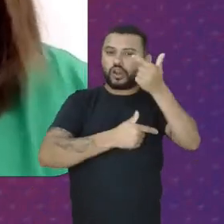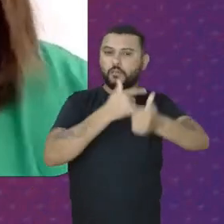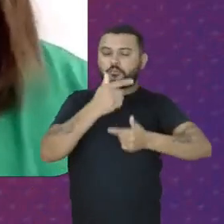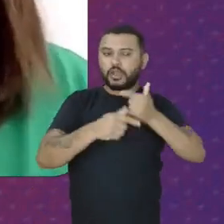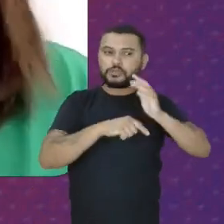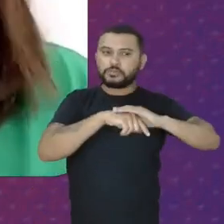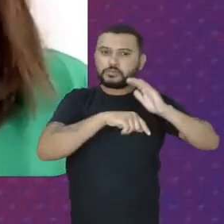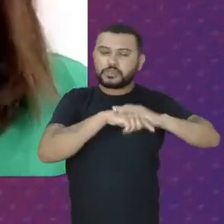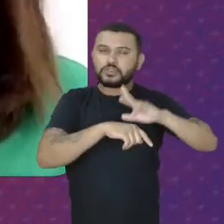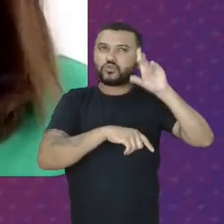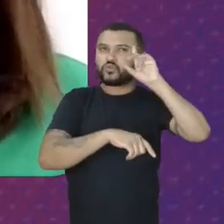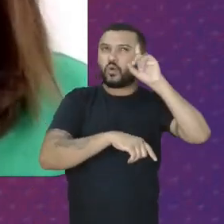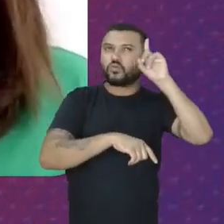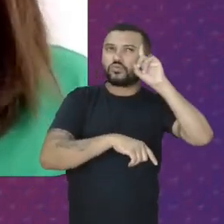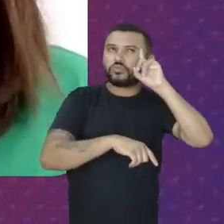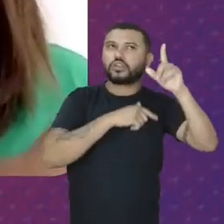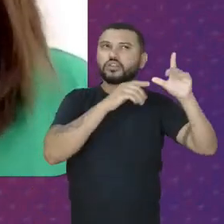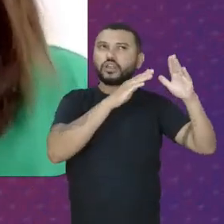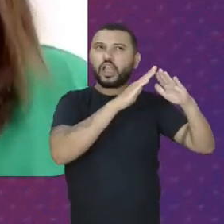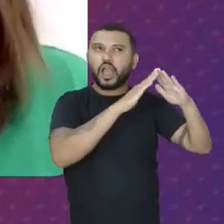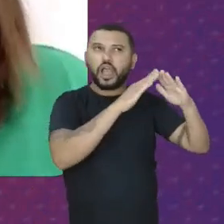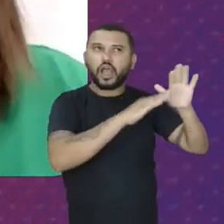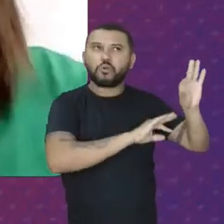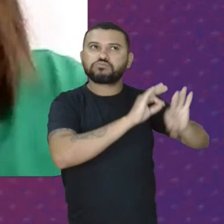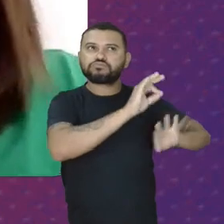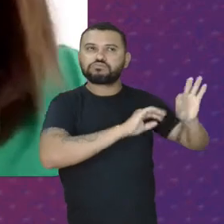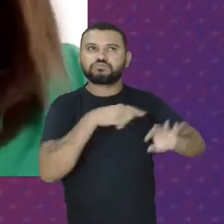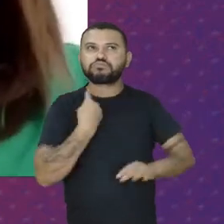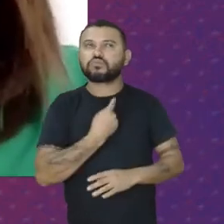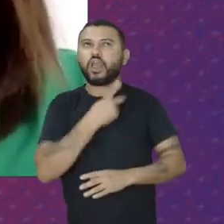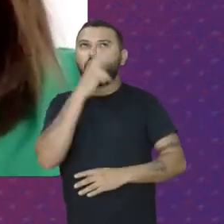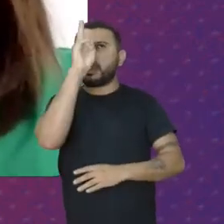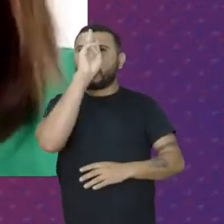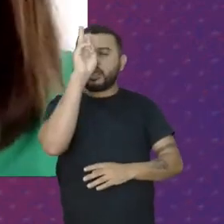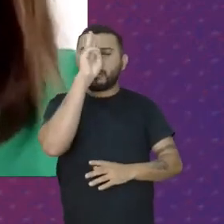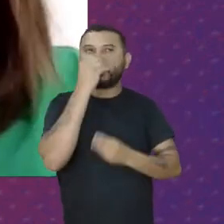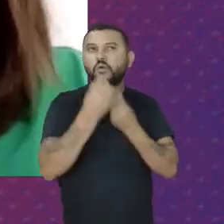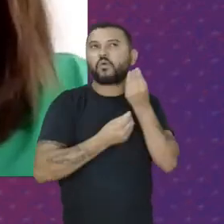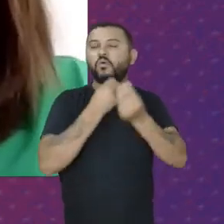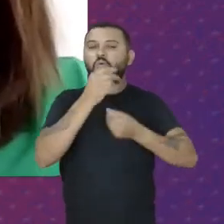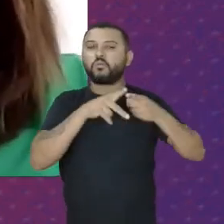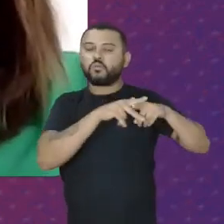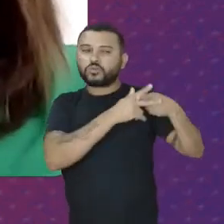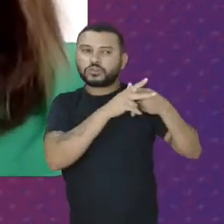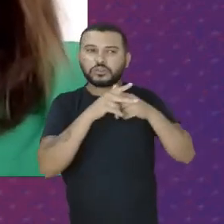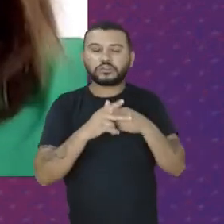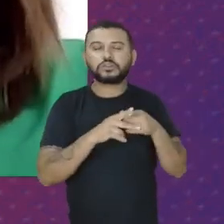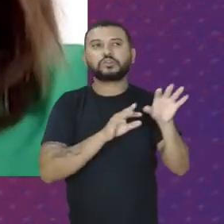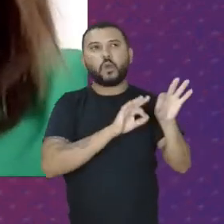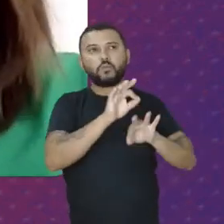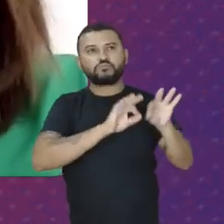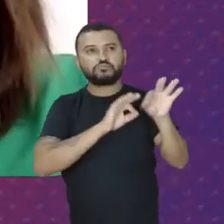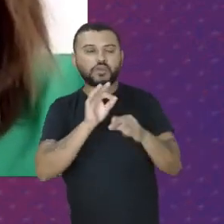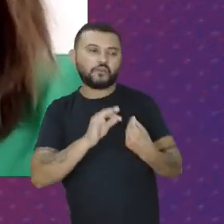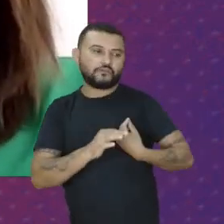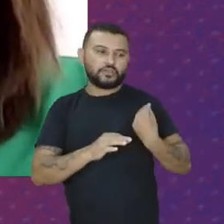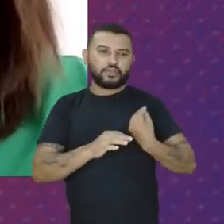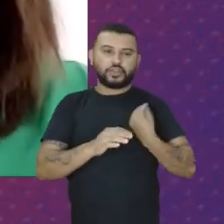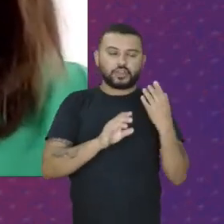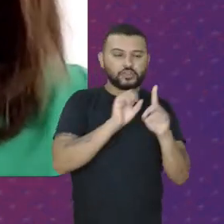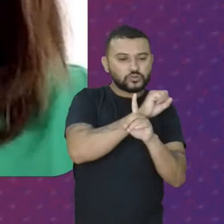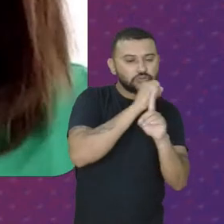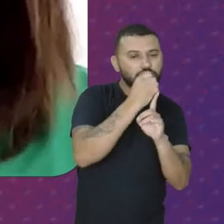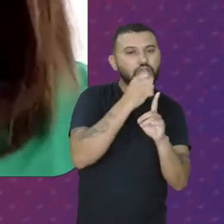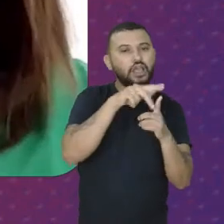é cotidiana no lar, nós somos responsáveis pela manutenção da vida em sociedade,